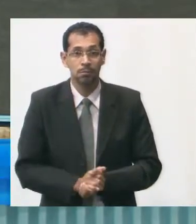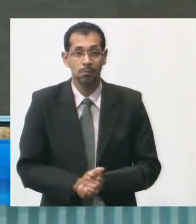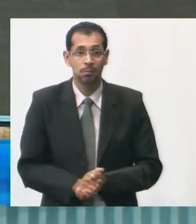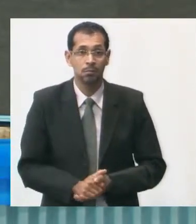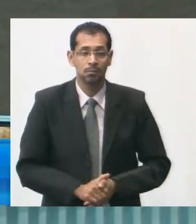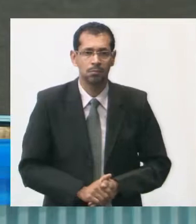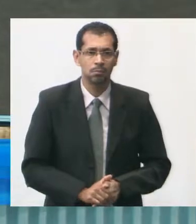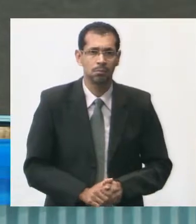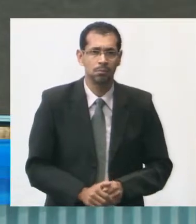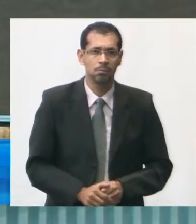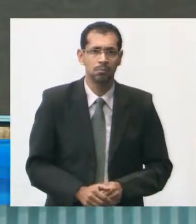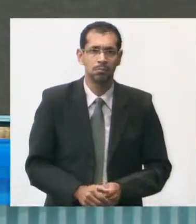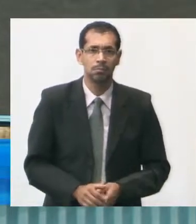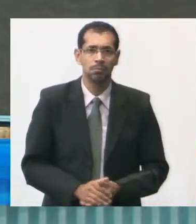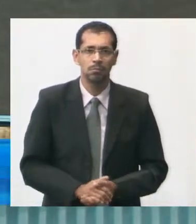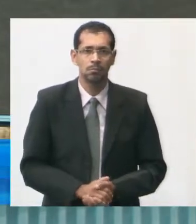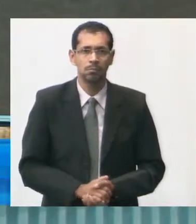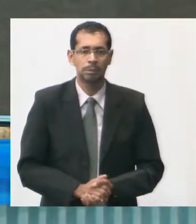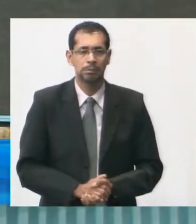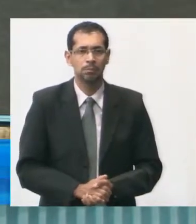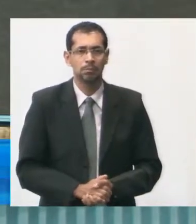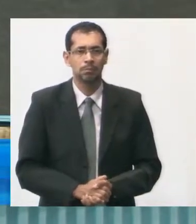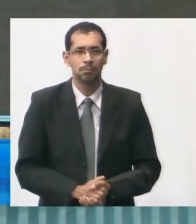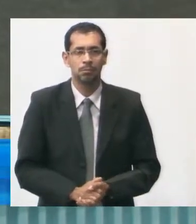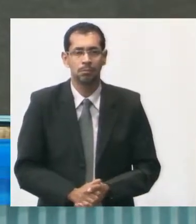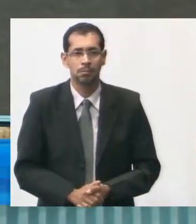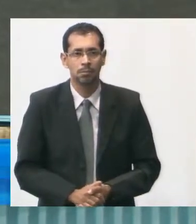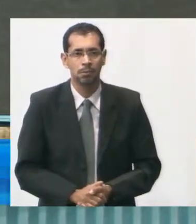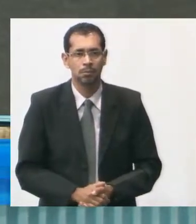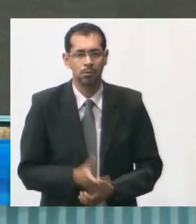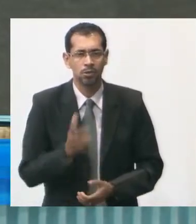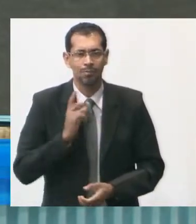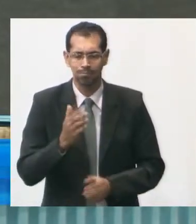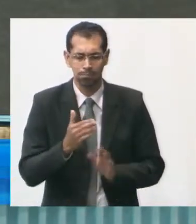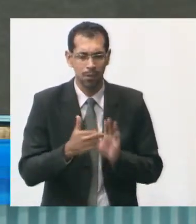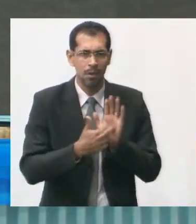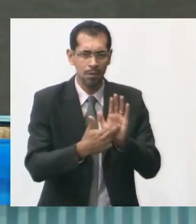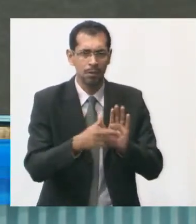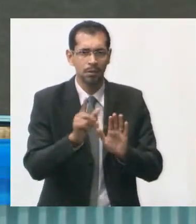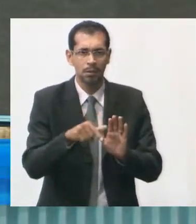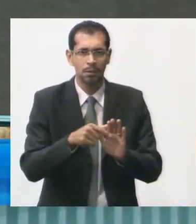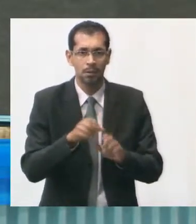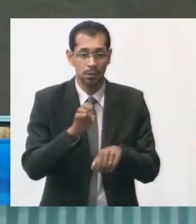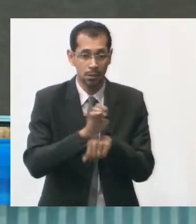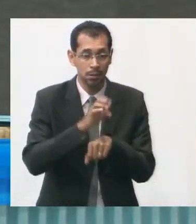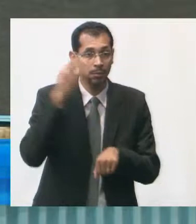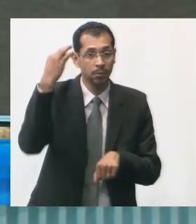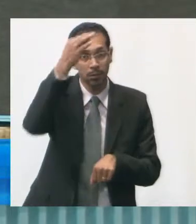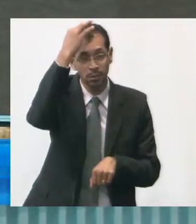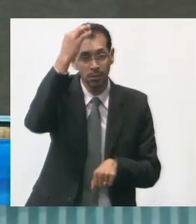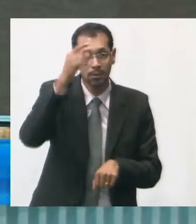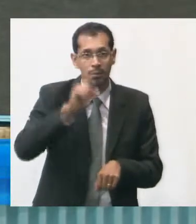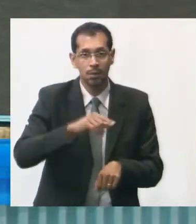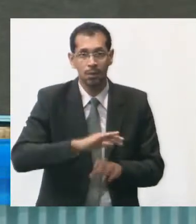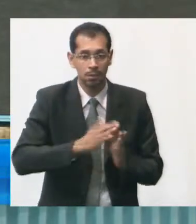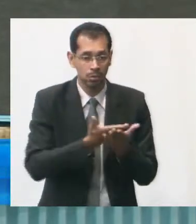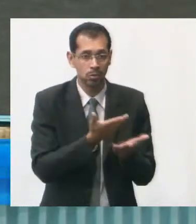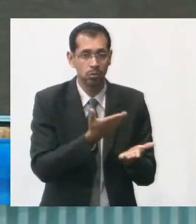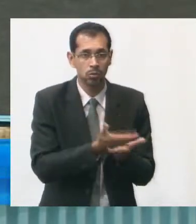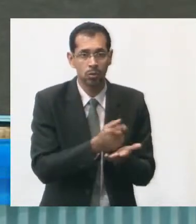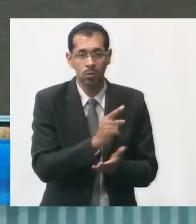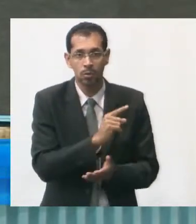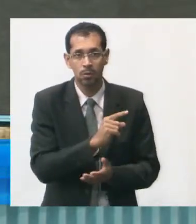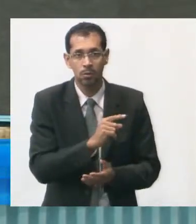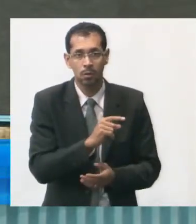pentacampeã, representando Vitória, representando o Espírito Santo, entrando numa escolinha do projeto Las Grael, em 2002,